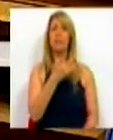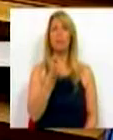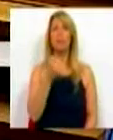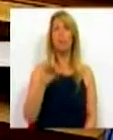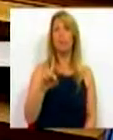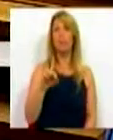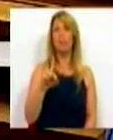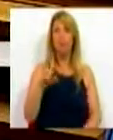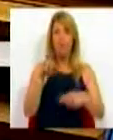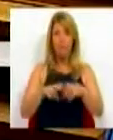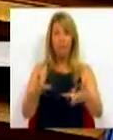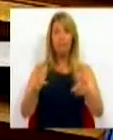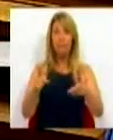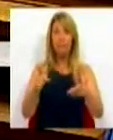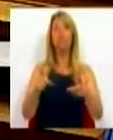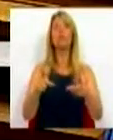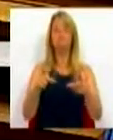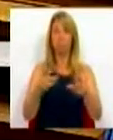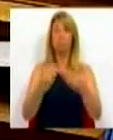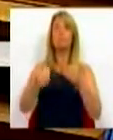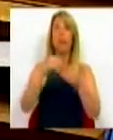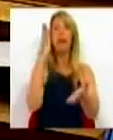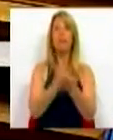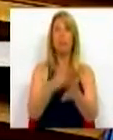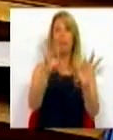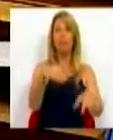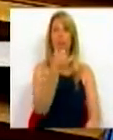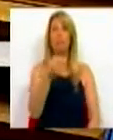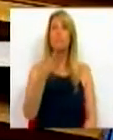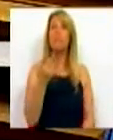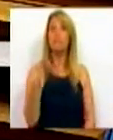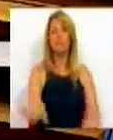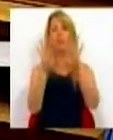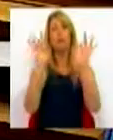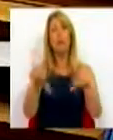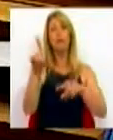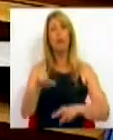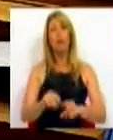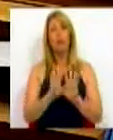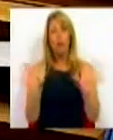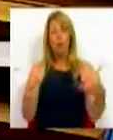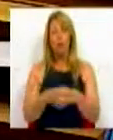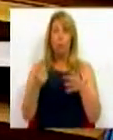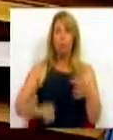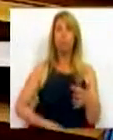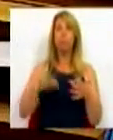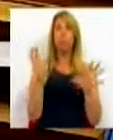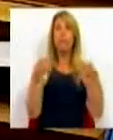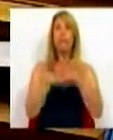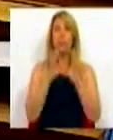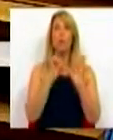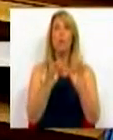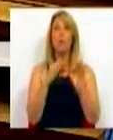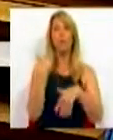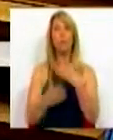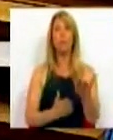756 vagas até final de 2017, bem como incrementar o número de equipas de cuidados continuados integrados,